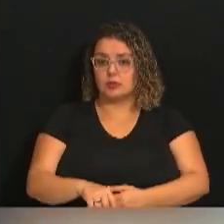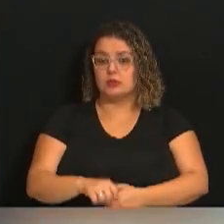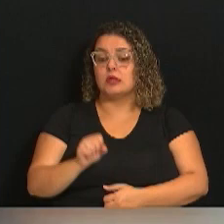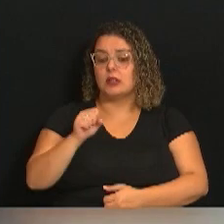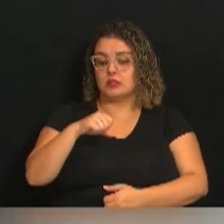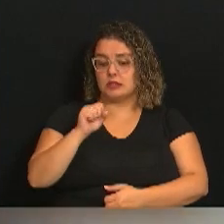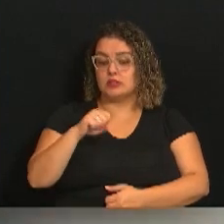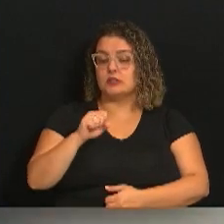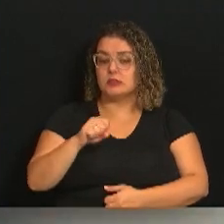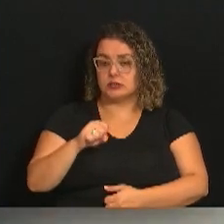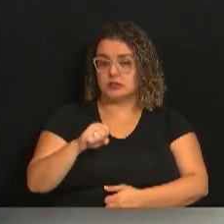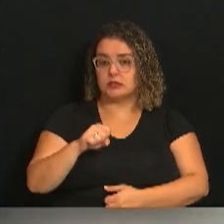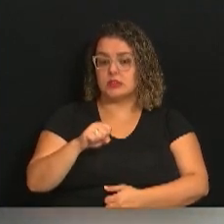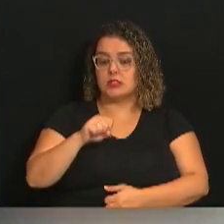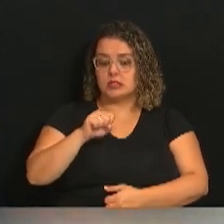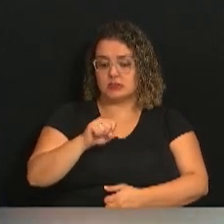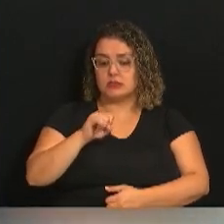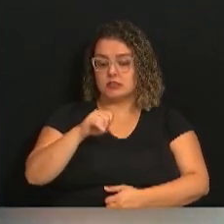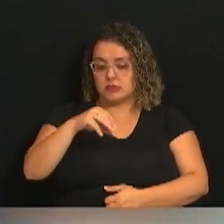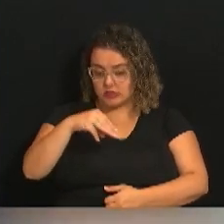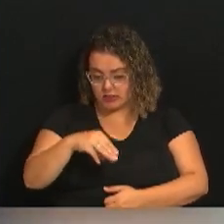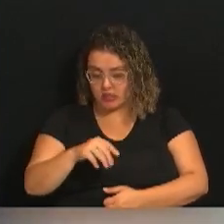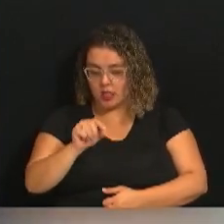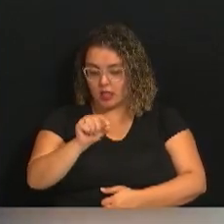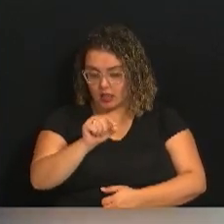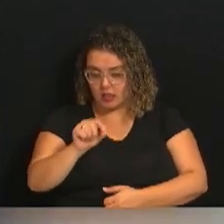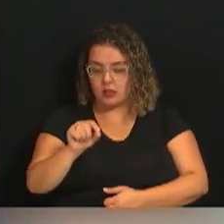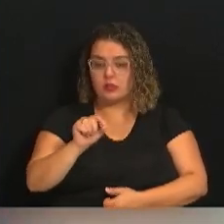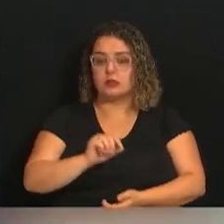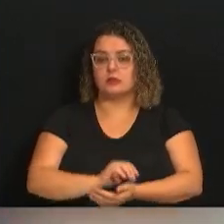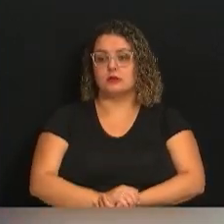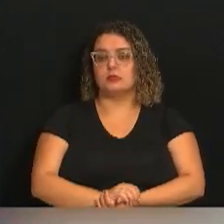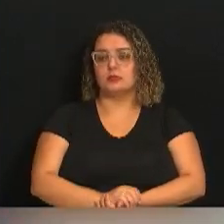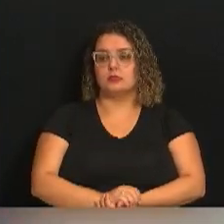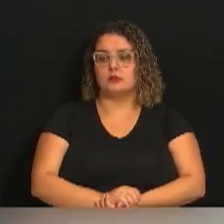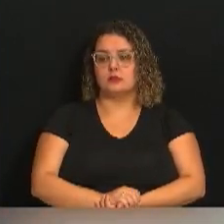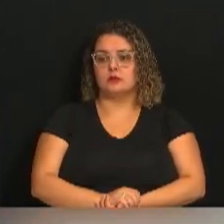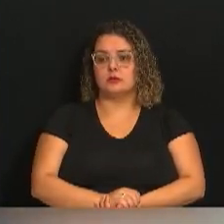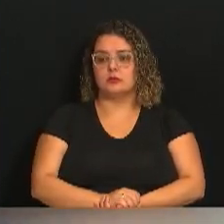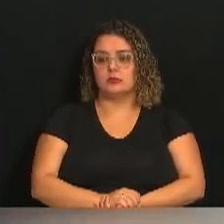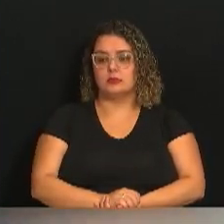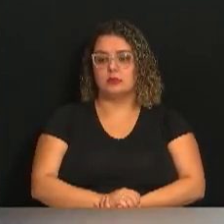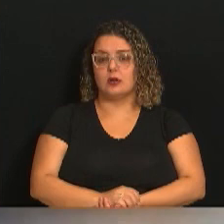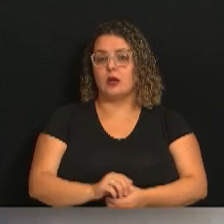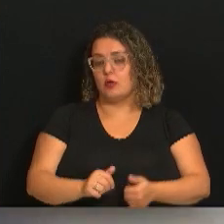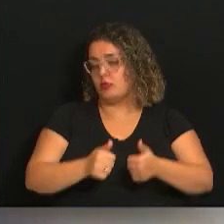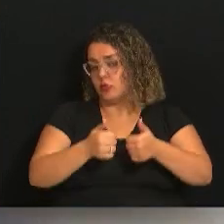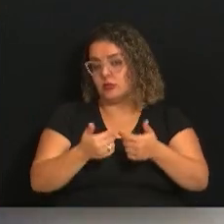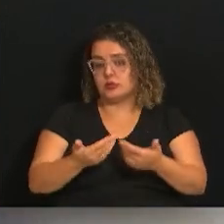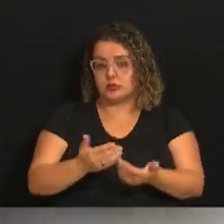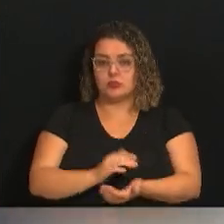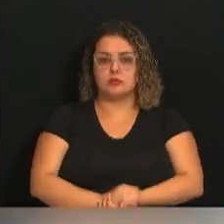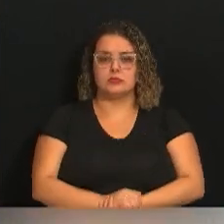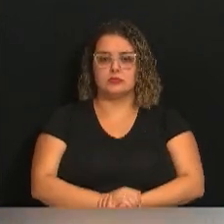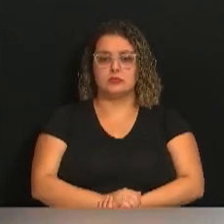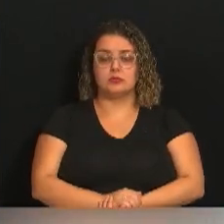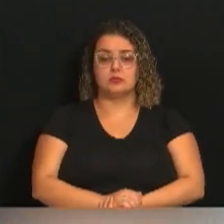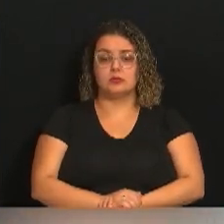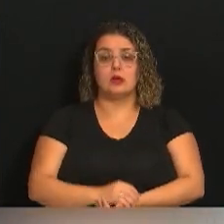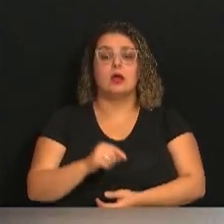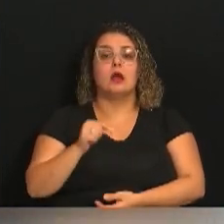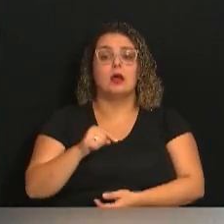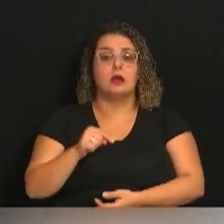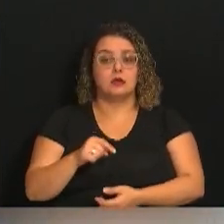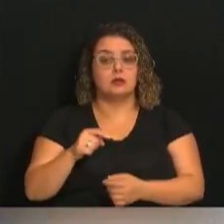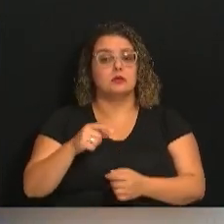questionamento que seja respondido sim ou positivamente, essa pessoa ela